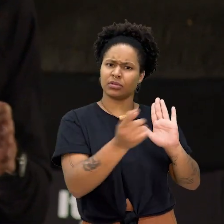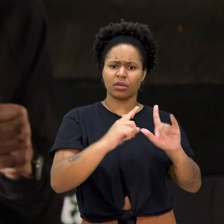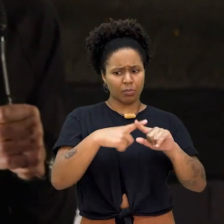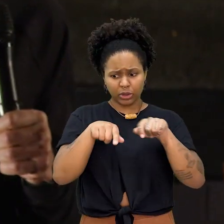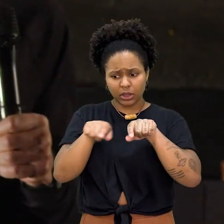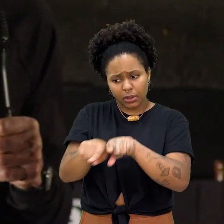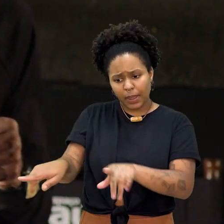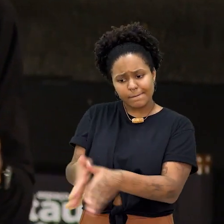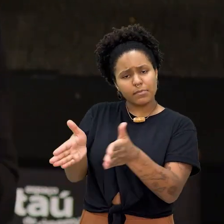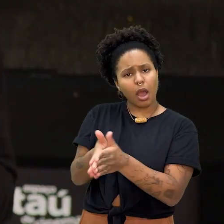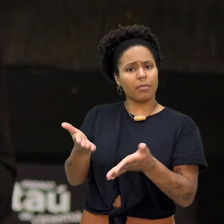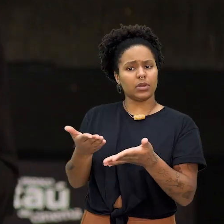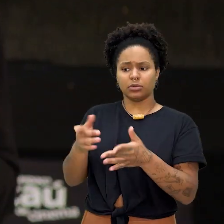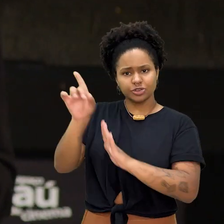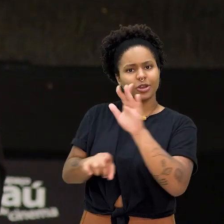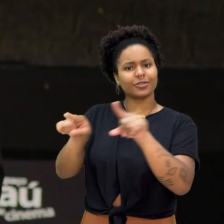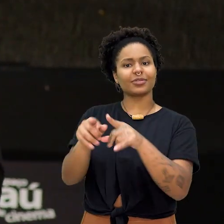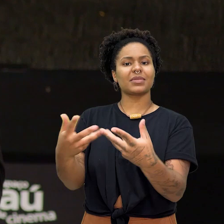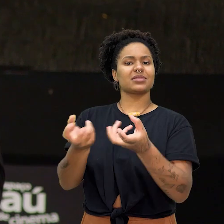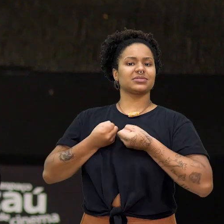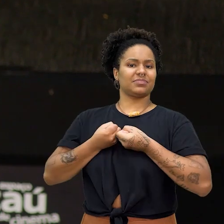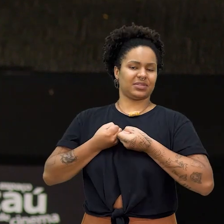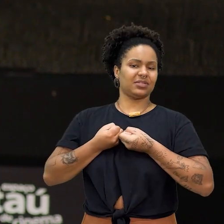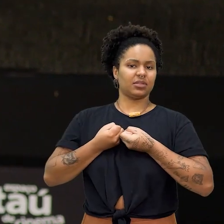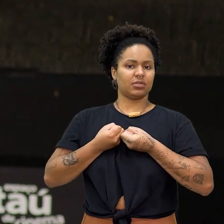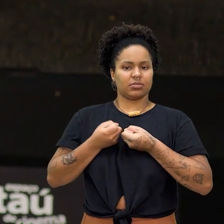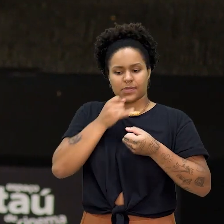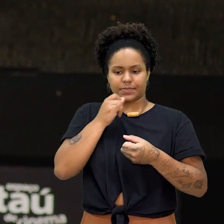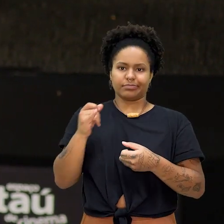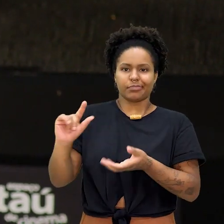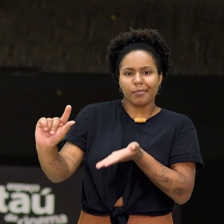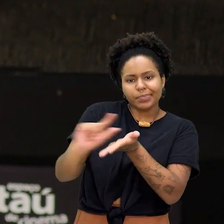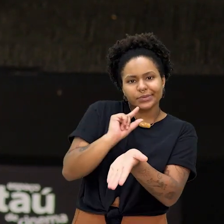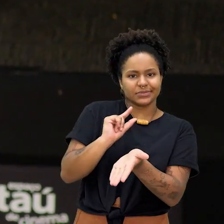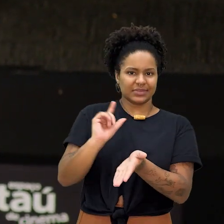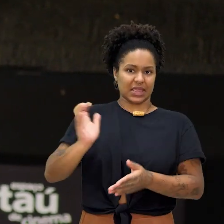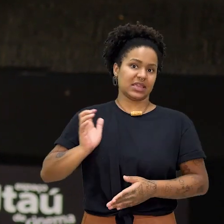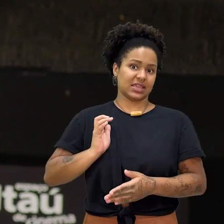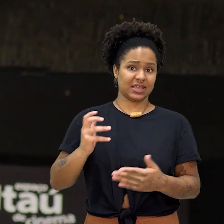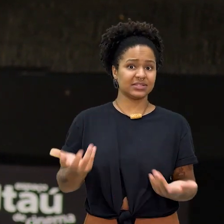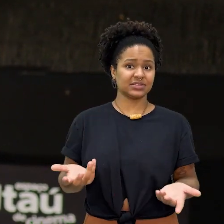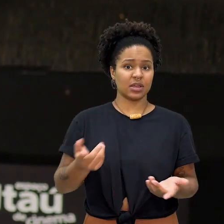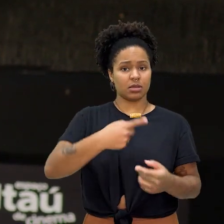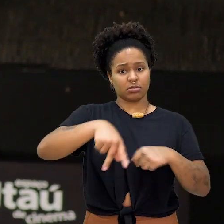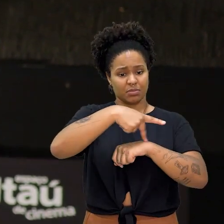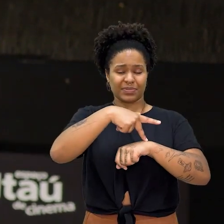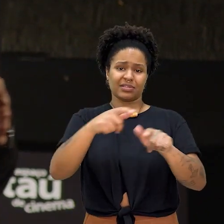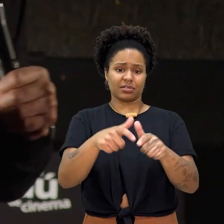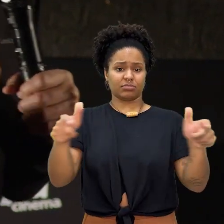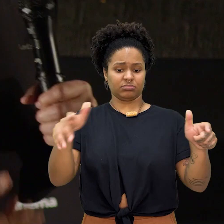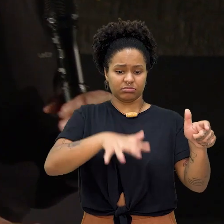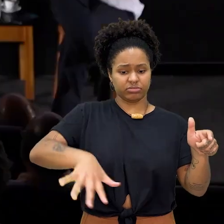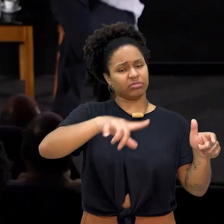e pobres, o direito de recebermos pelo menos uma parte da riqueza comum de nossa nação, ainda